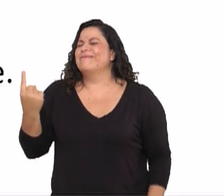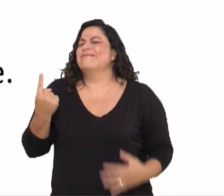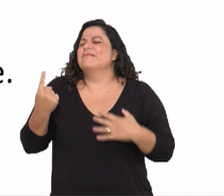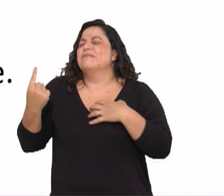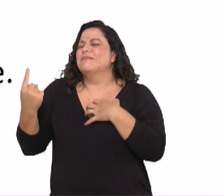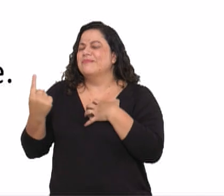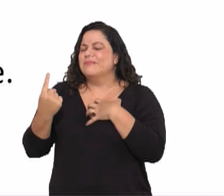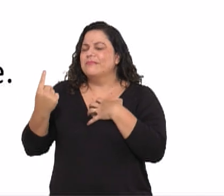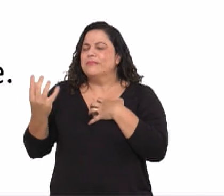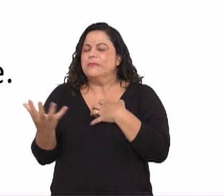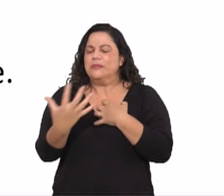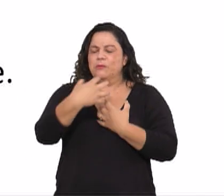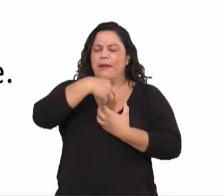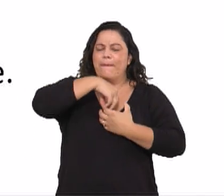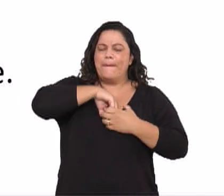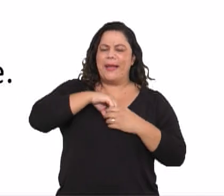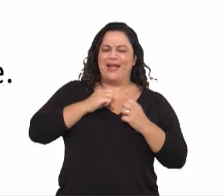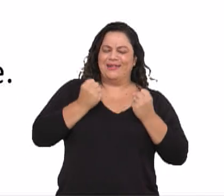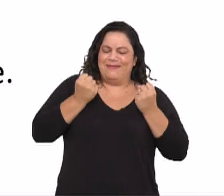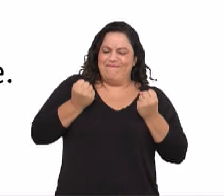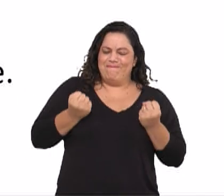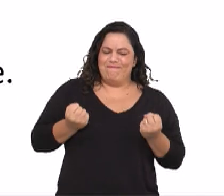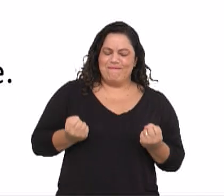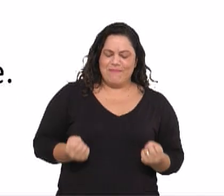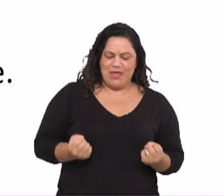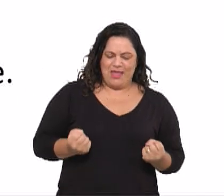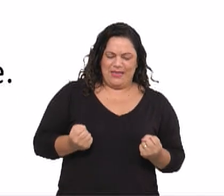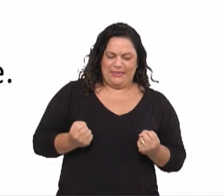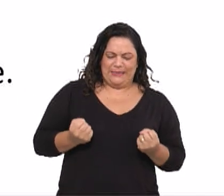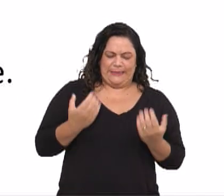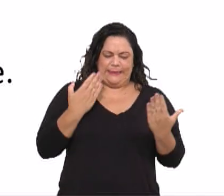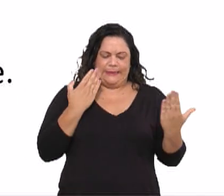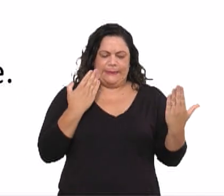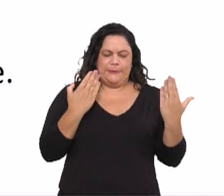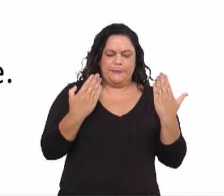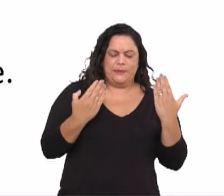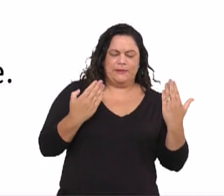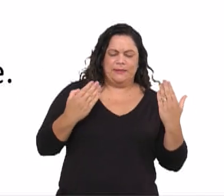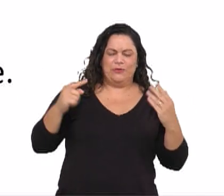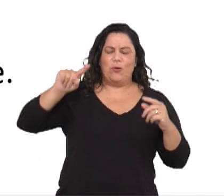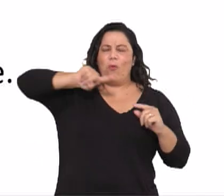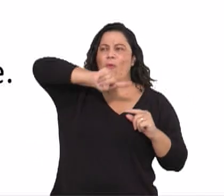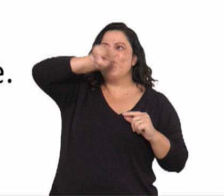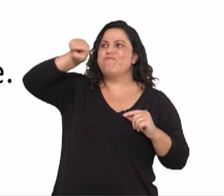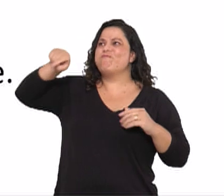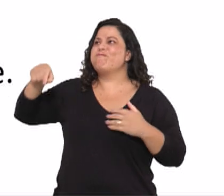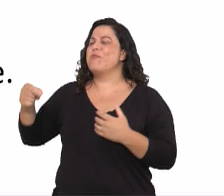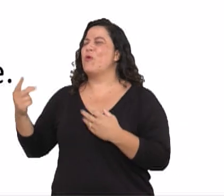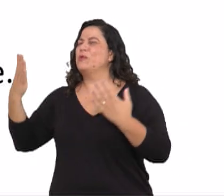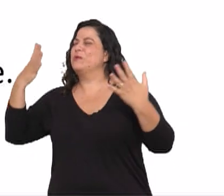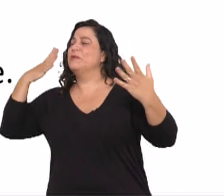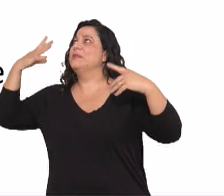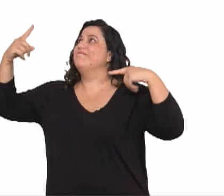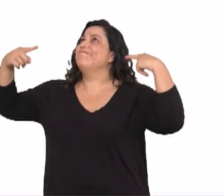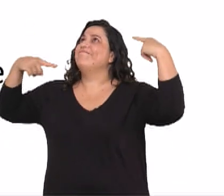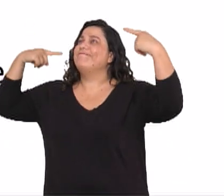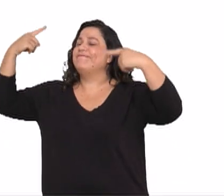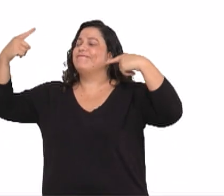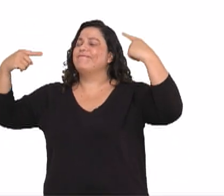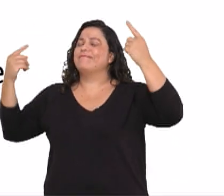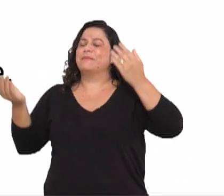mim pesa, pondera, outra parte delira. Uma parte de mim é